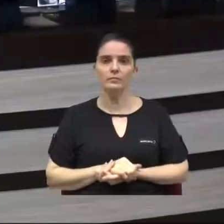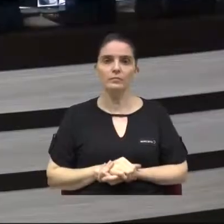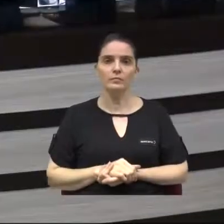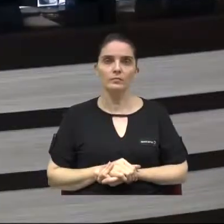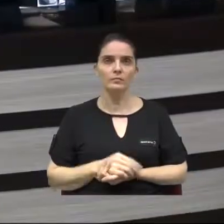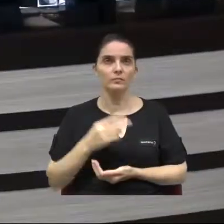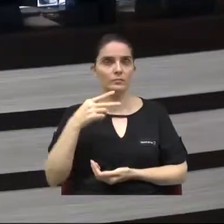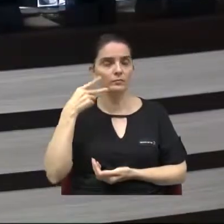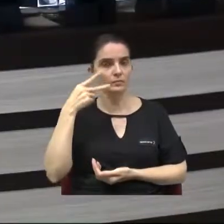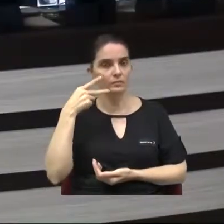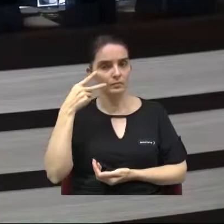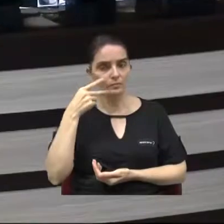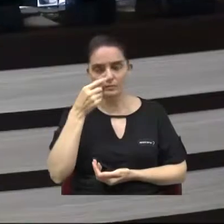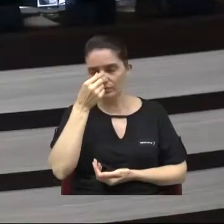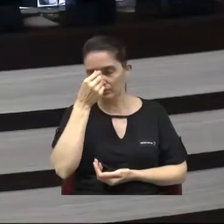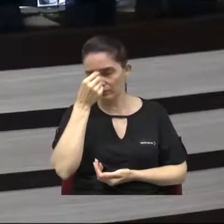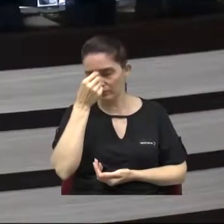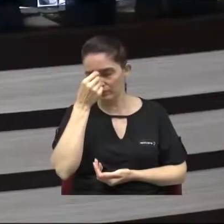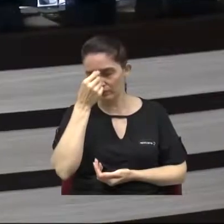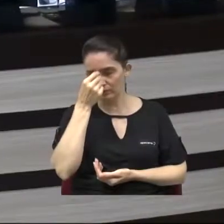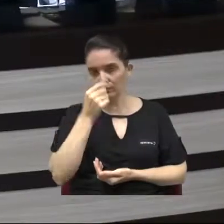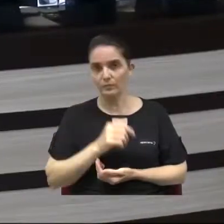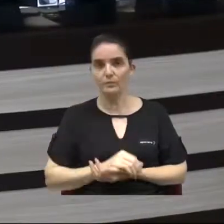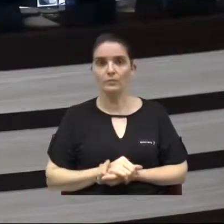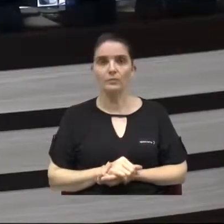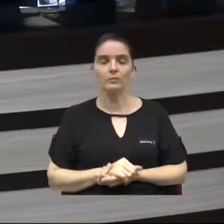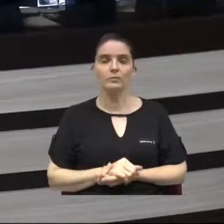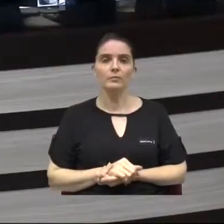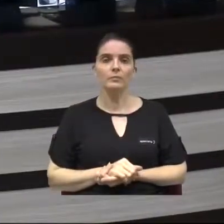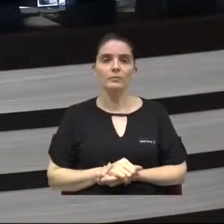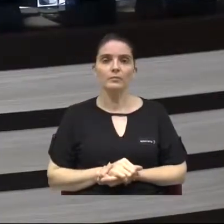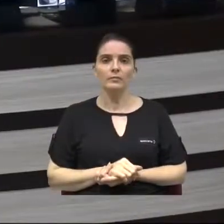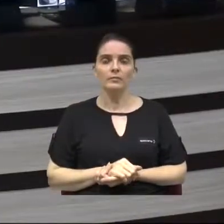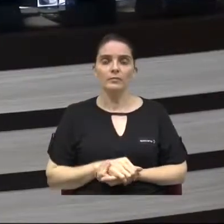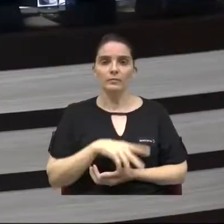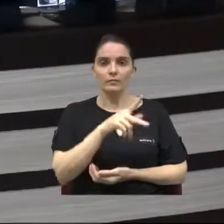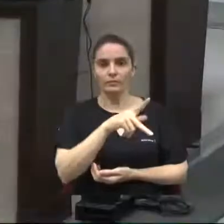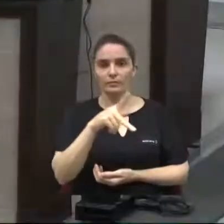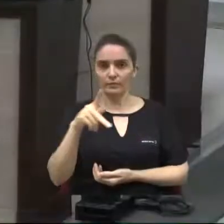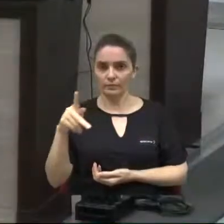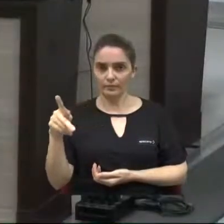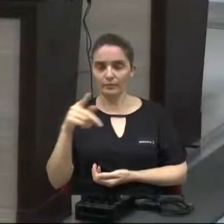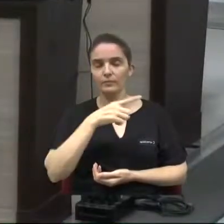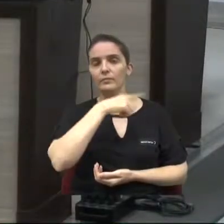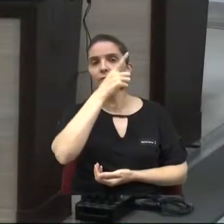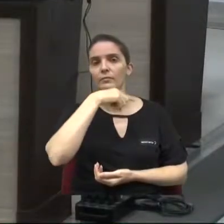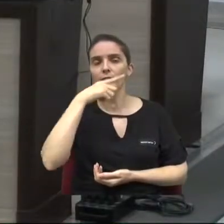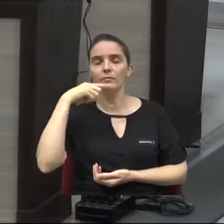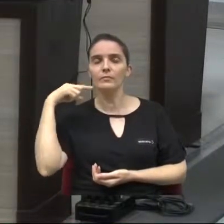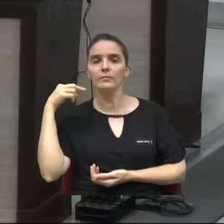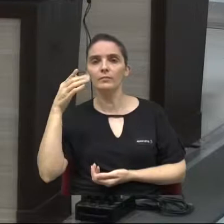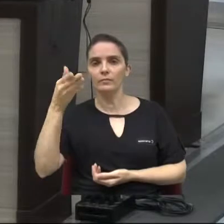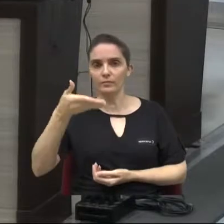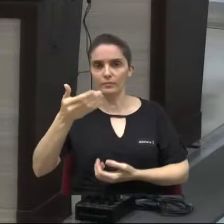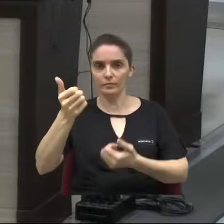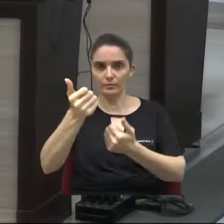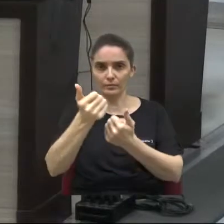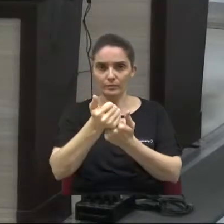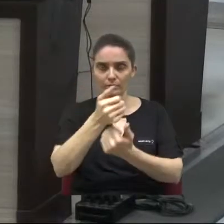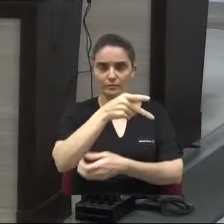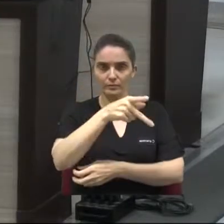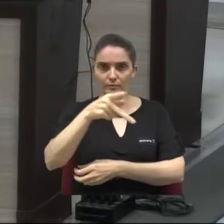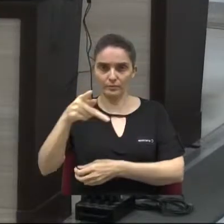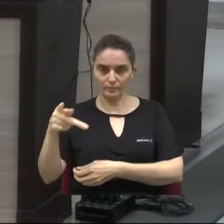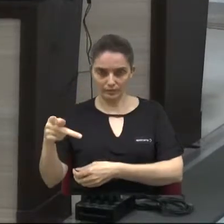Com a palavra, o vereador Jorge de Freitas. Senhora presidente, doutora Mayra, que ocupa a direção da mesa e